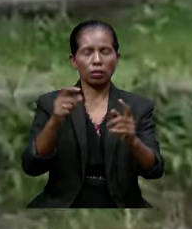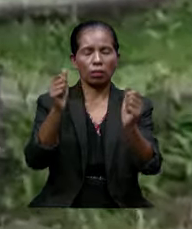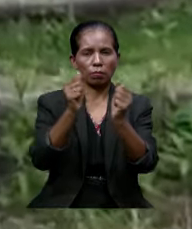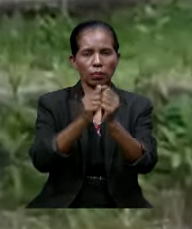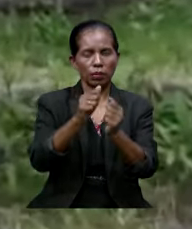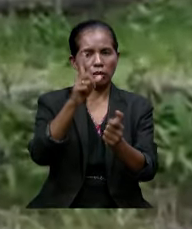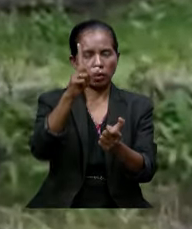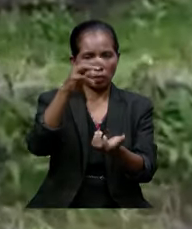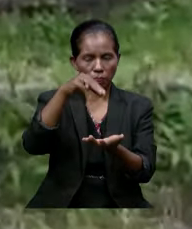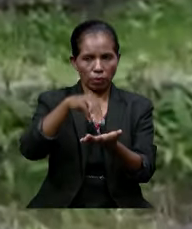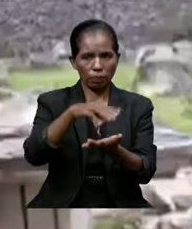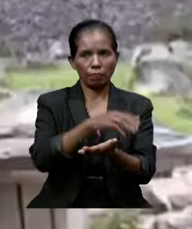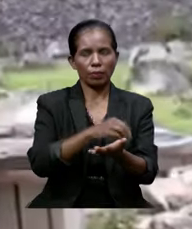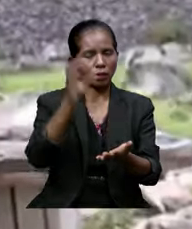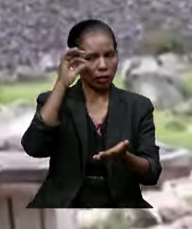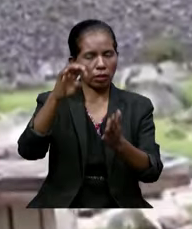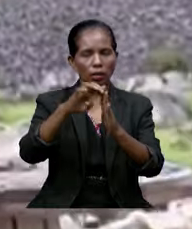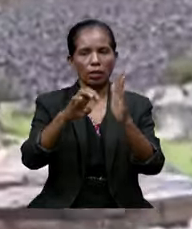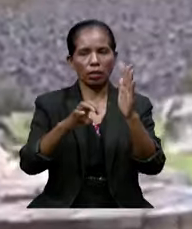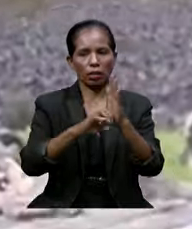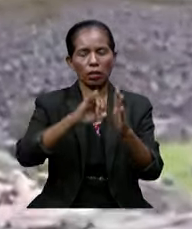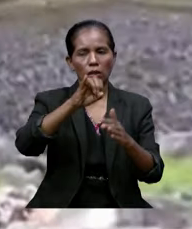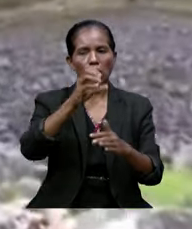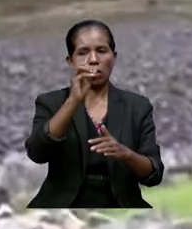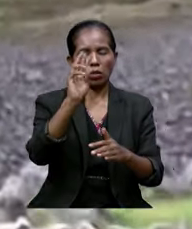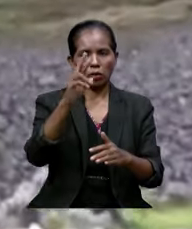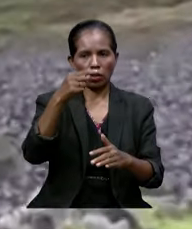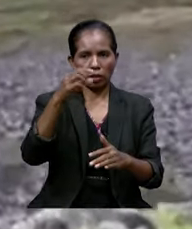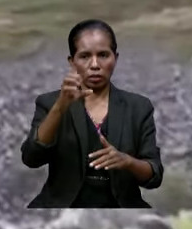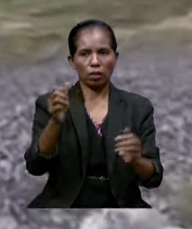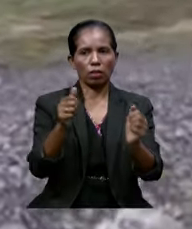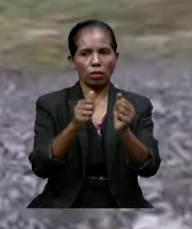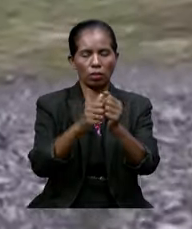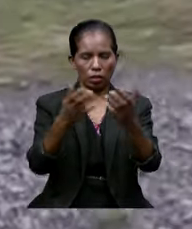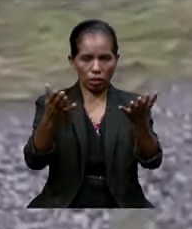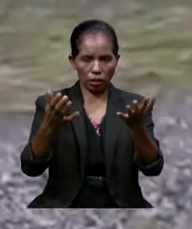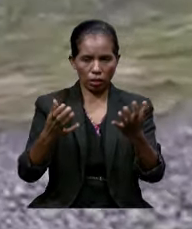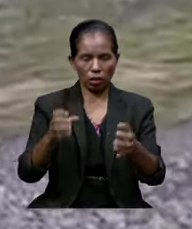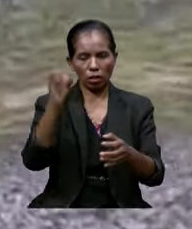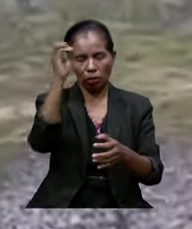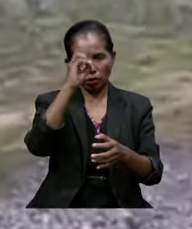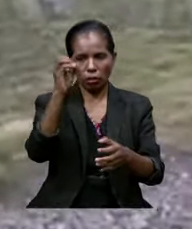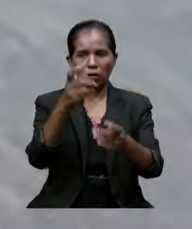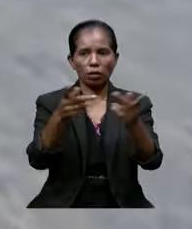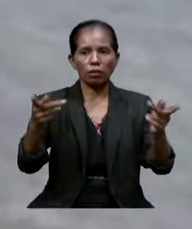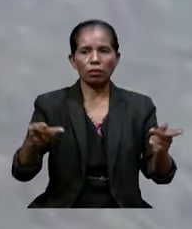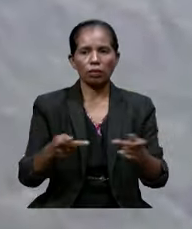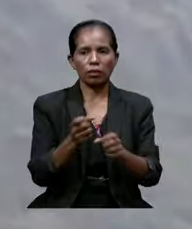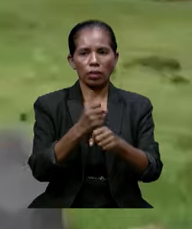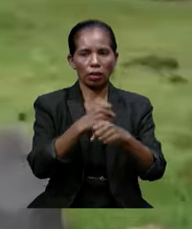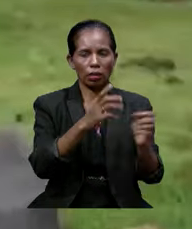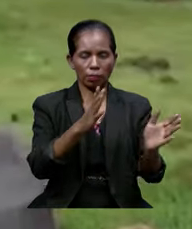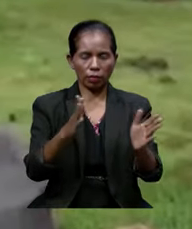nideresin secretário estado arte no cultura Jorge Soares Cristóvão com comitiva mos observa na fase em rodi halau